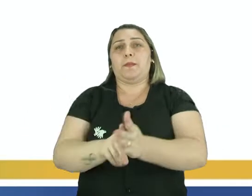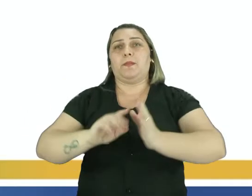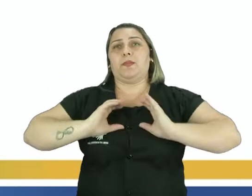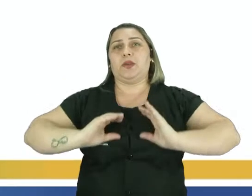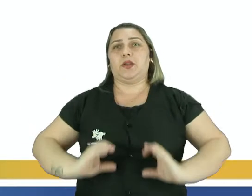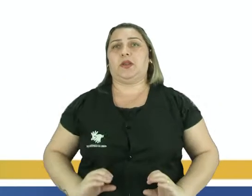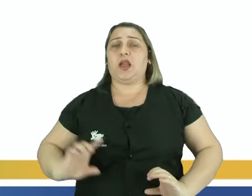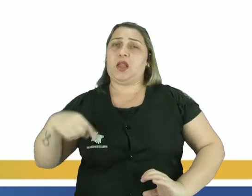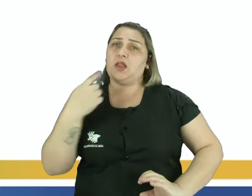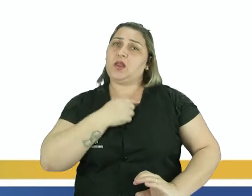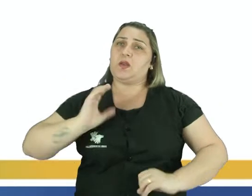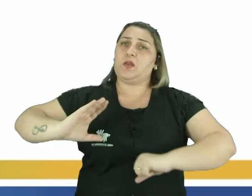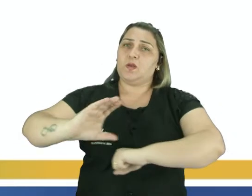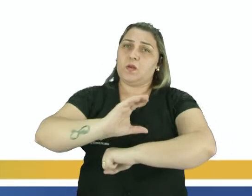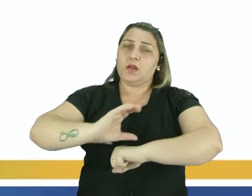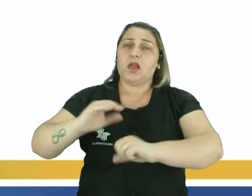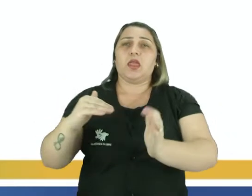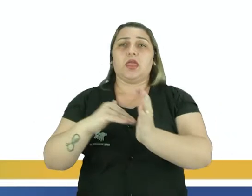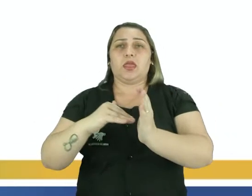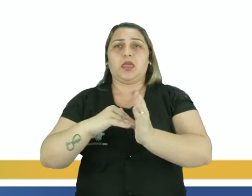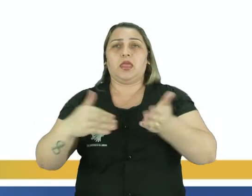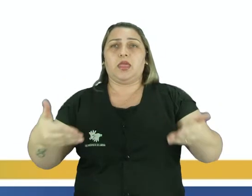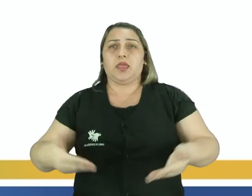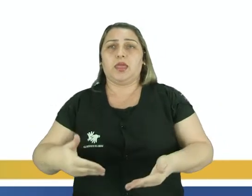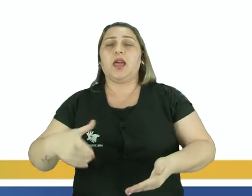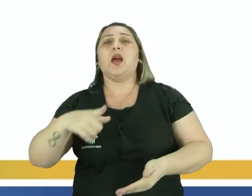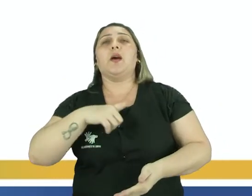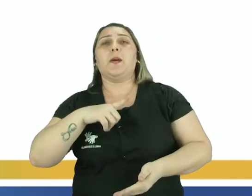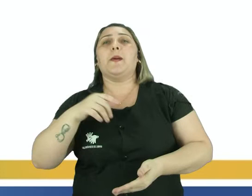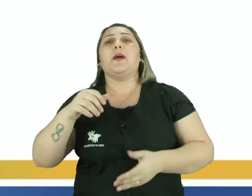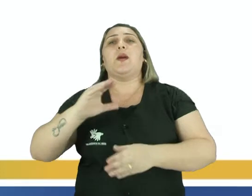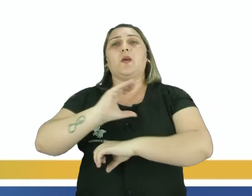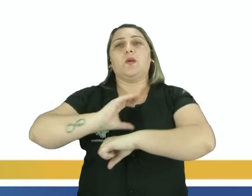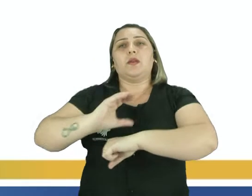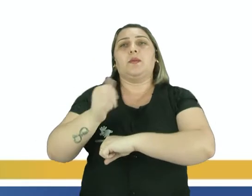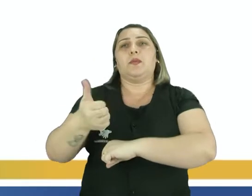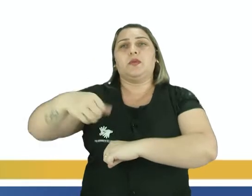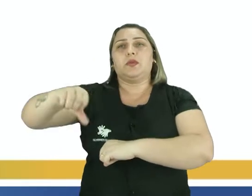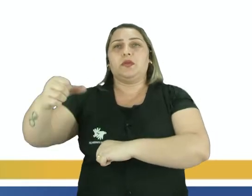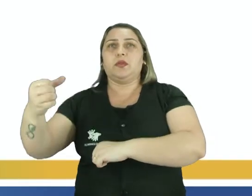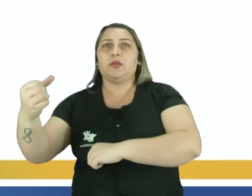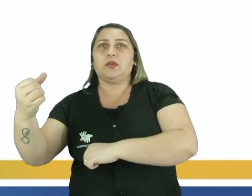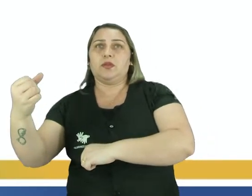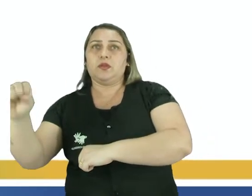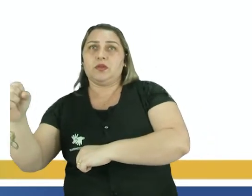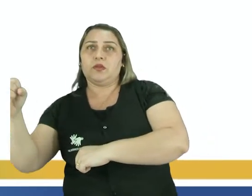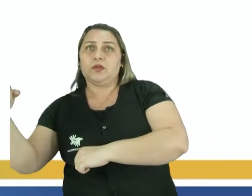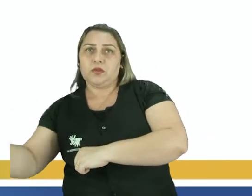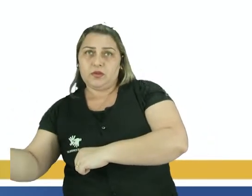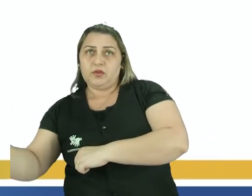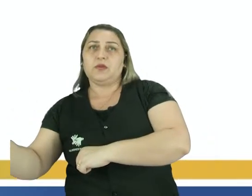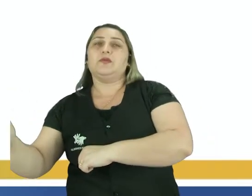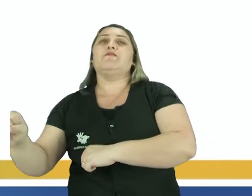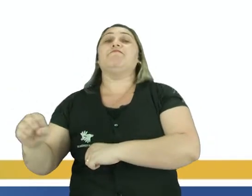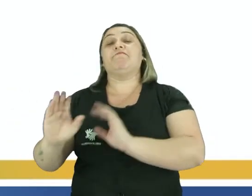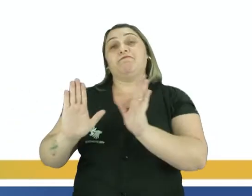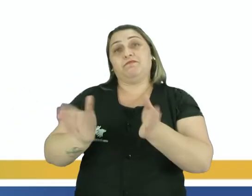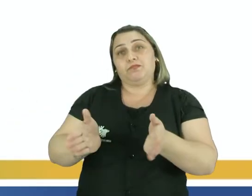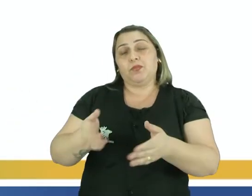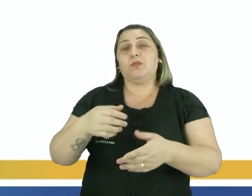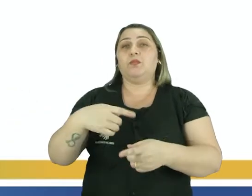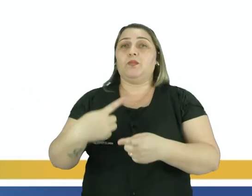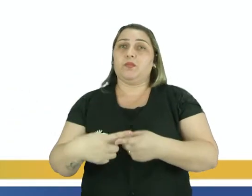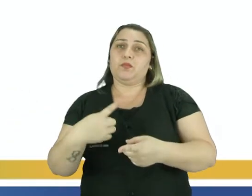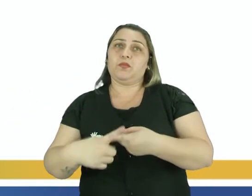Então, essa nossa Constituição que a gente tem até hoje, que é a Constituição de 1988, ela é chamada de Constituição Cidadã justamente por